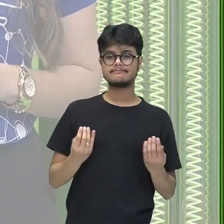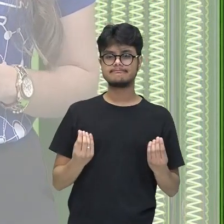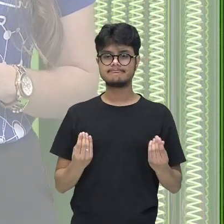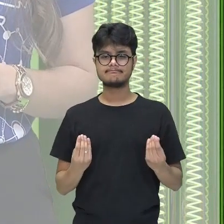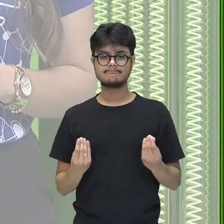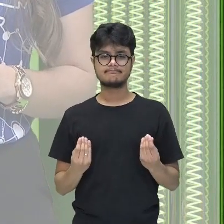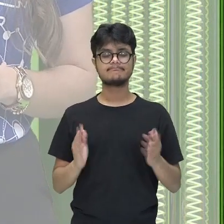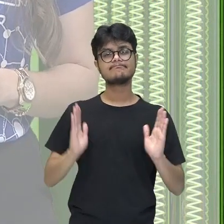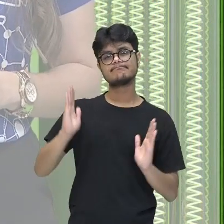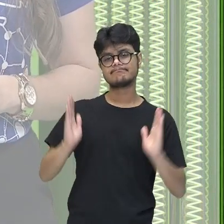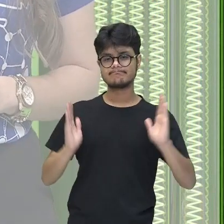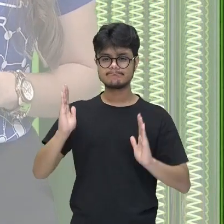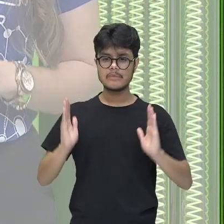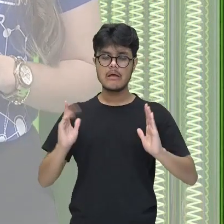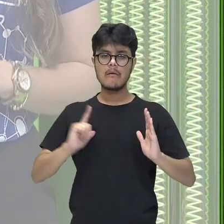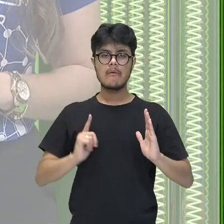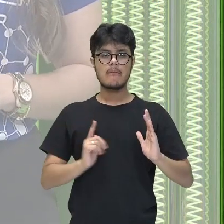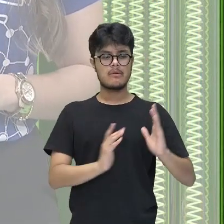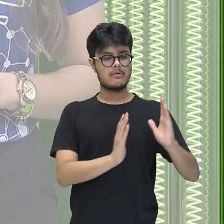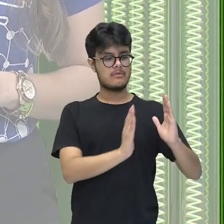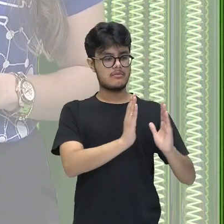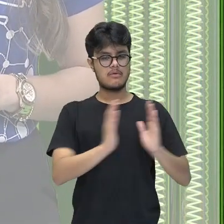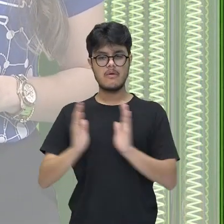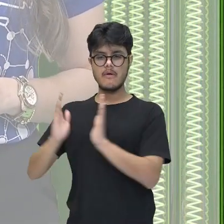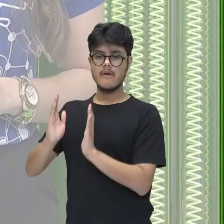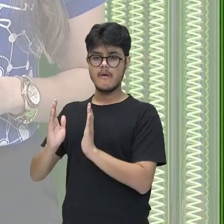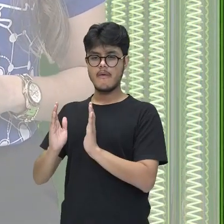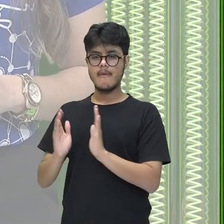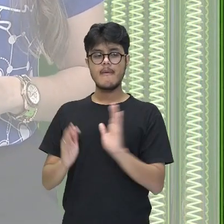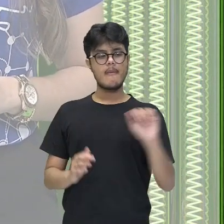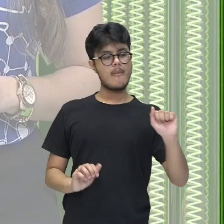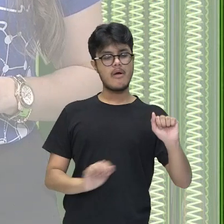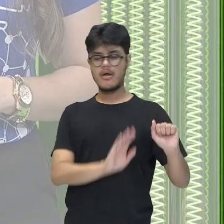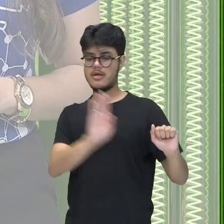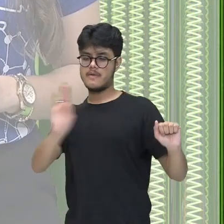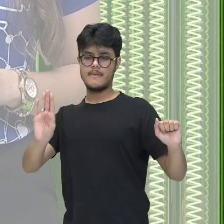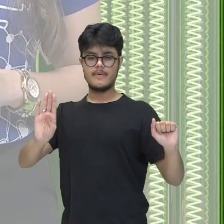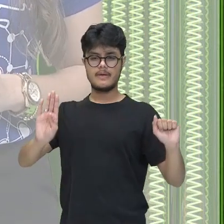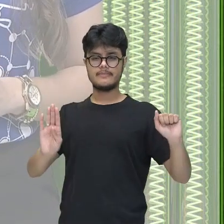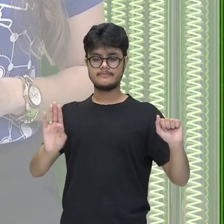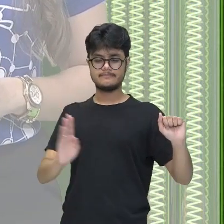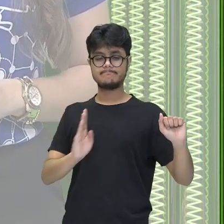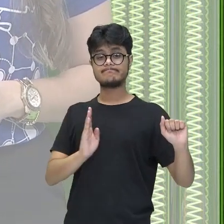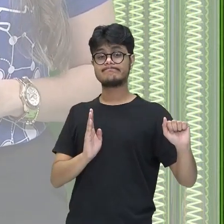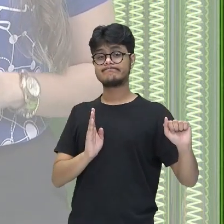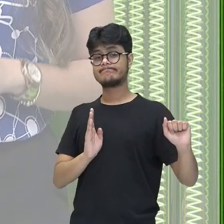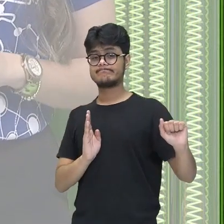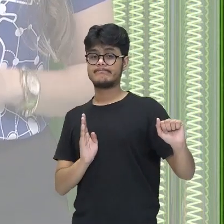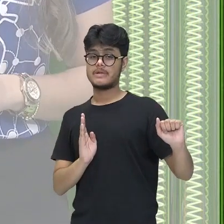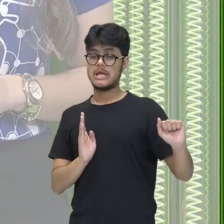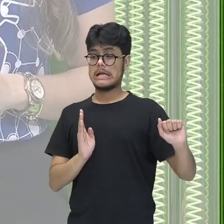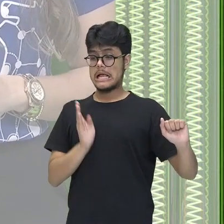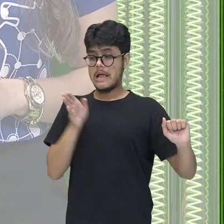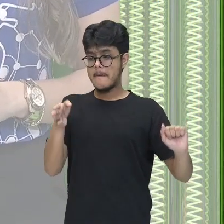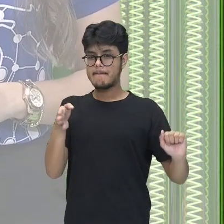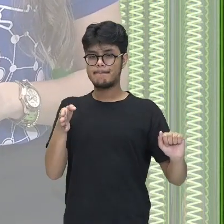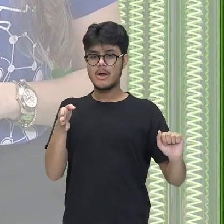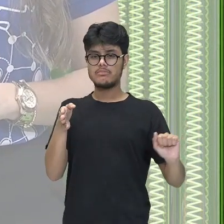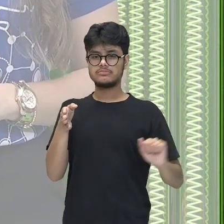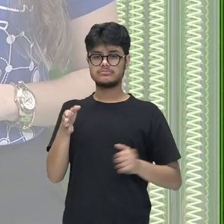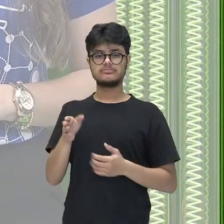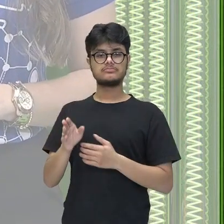fica entre, né, os pontos de apoio e de ação da força potente. Então, nesse tipo